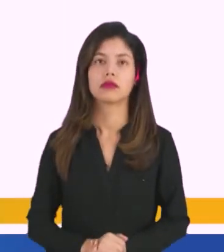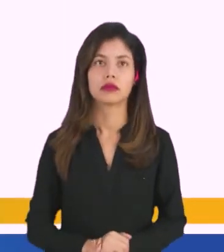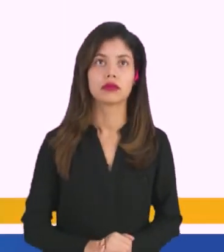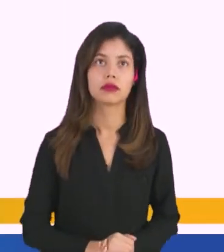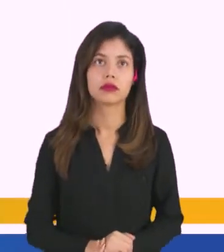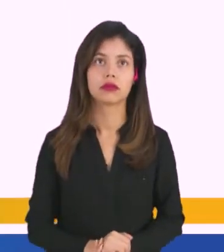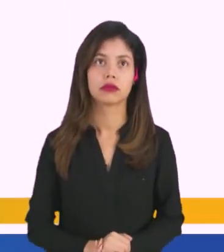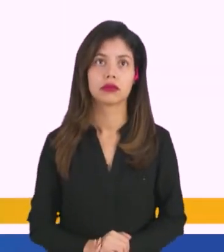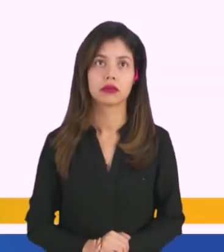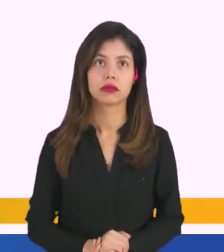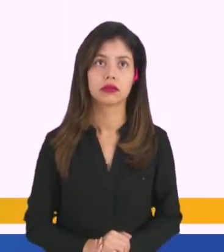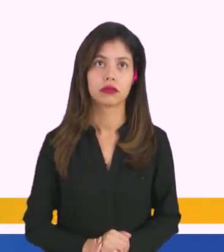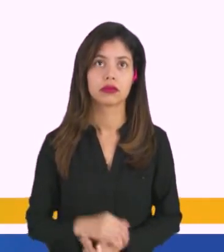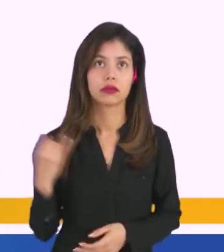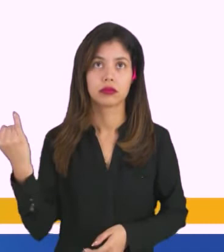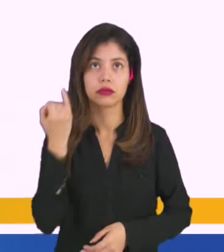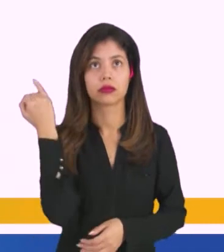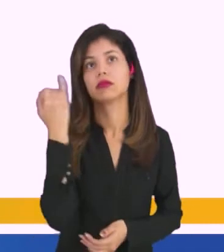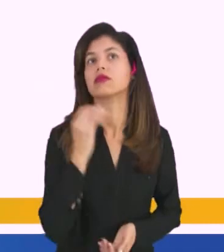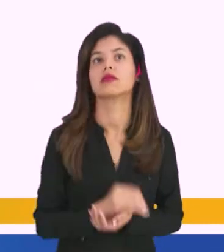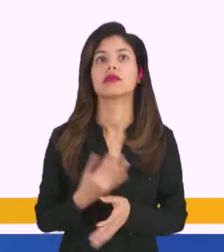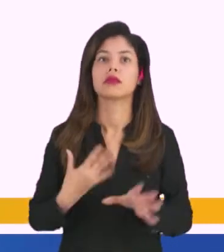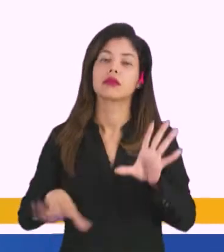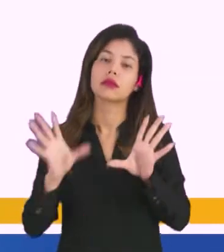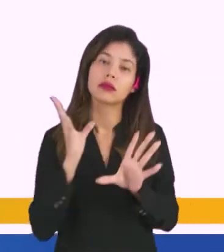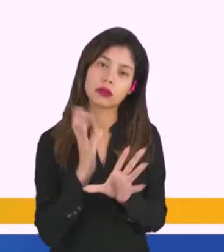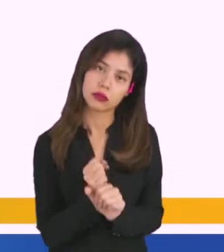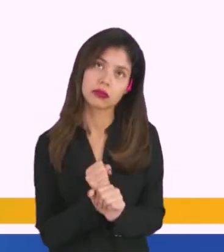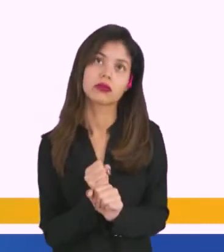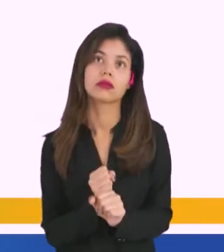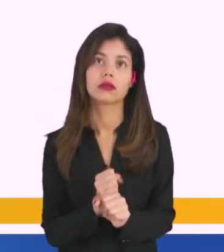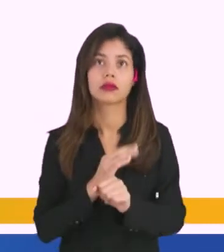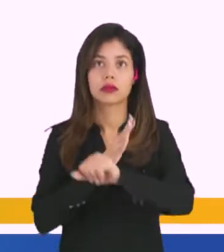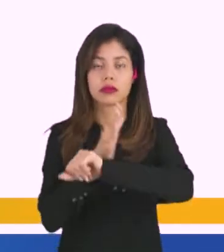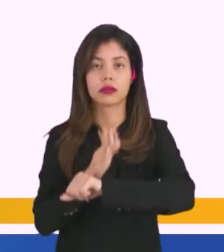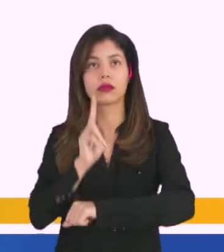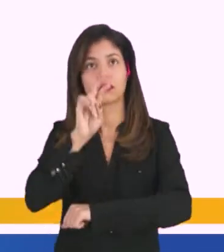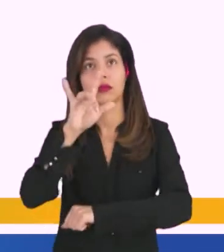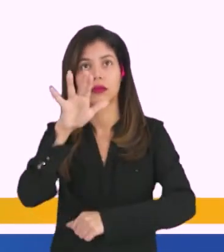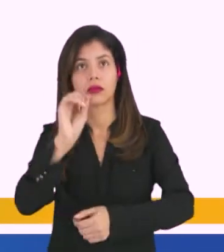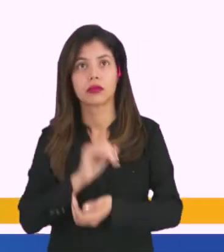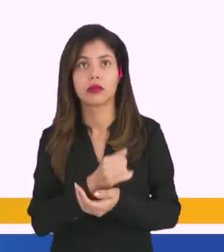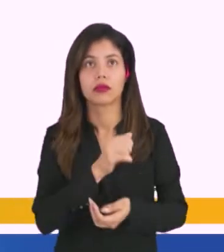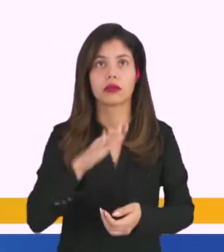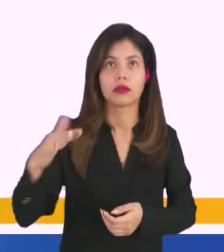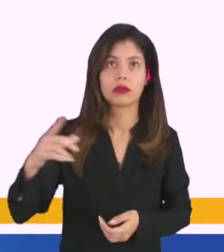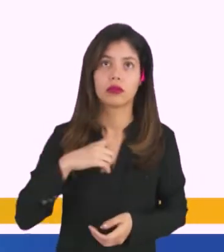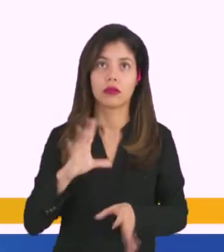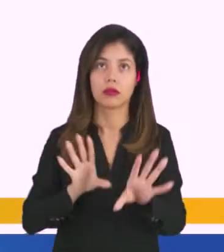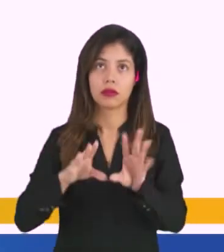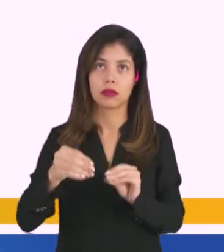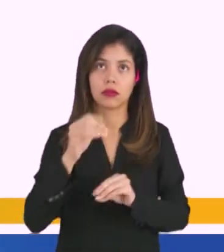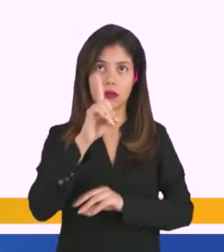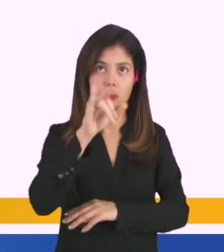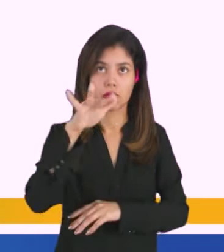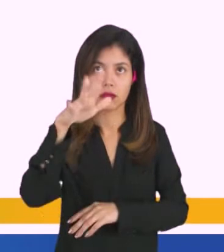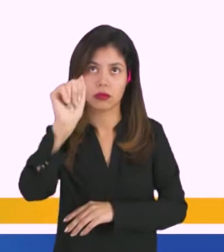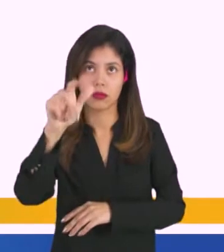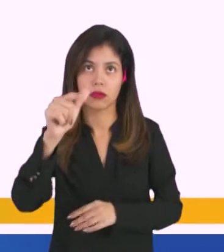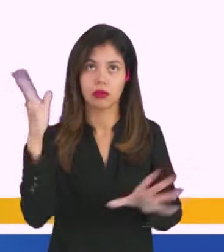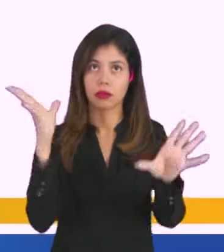também. Então, é importante aí que a gente observe que a soma das frequências relativas, quando ela está na